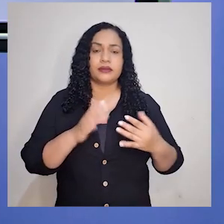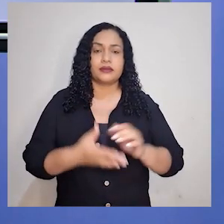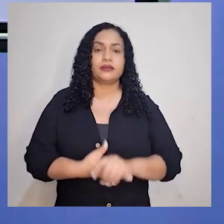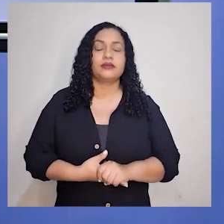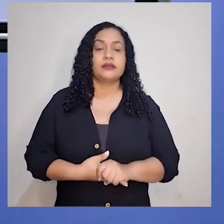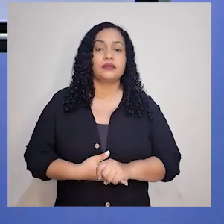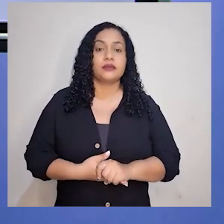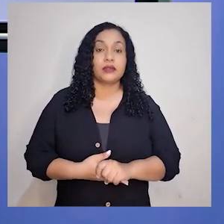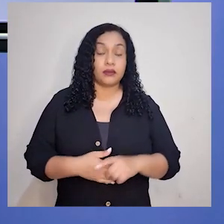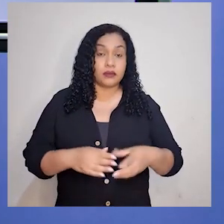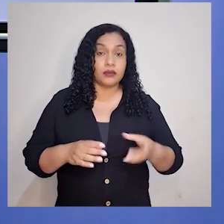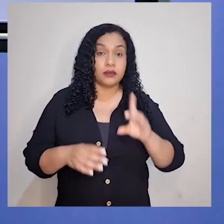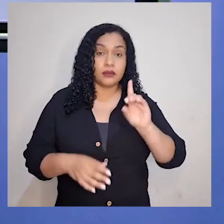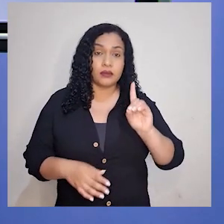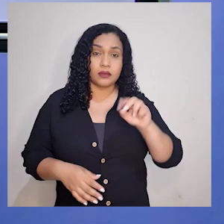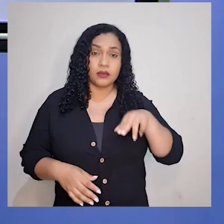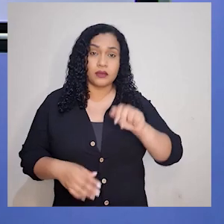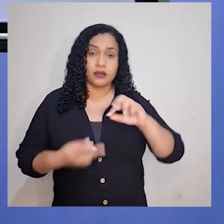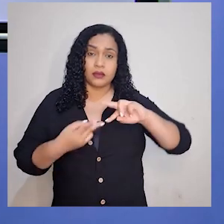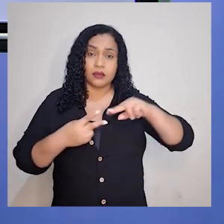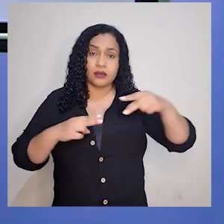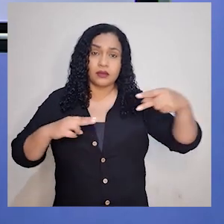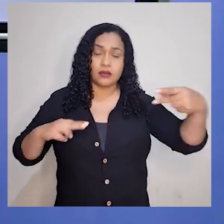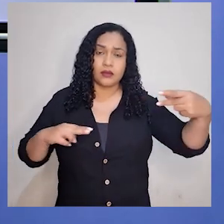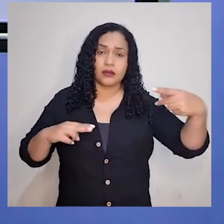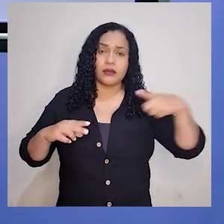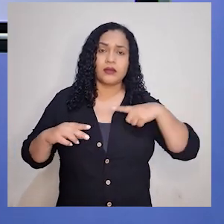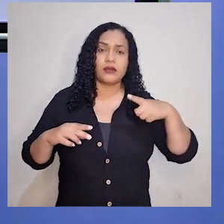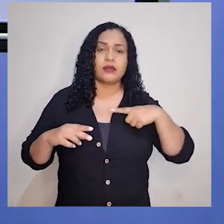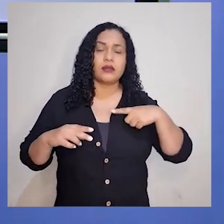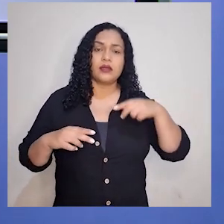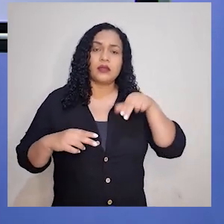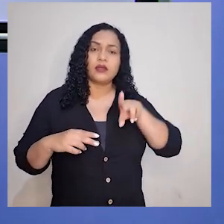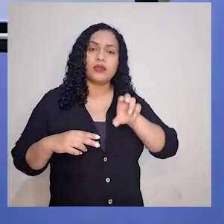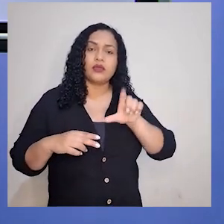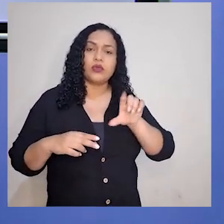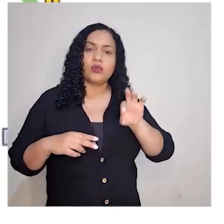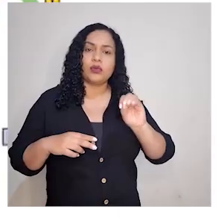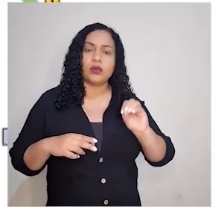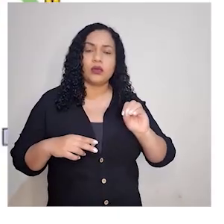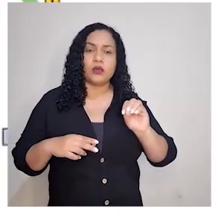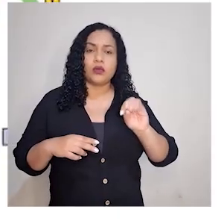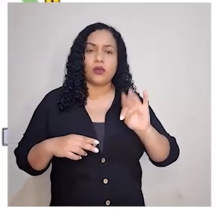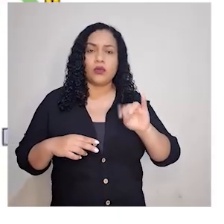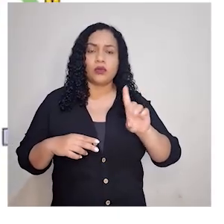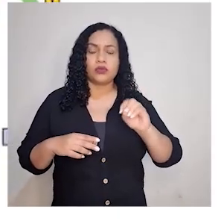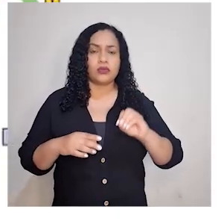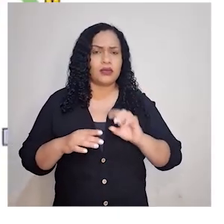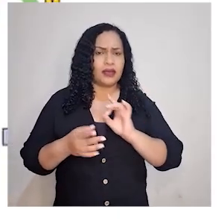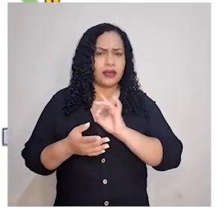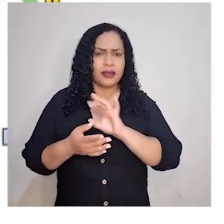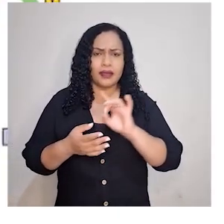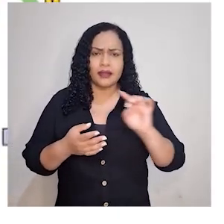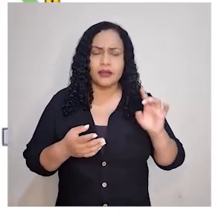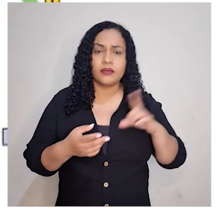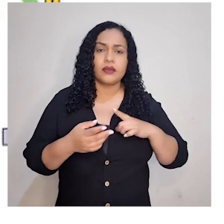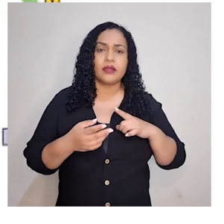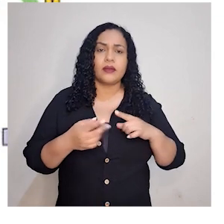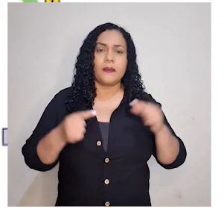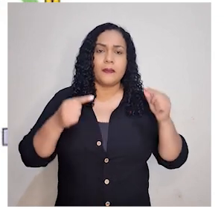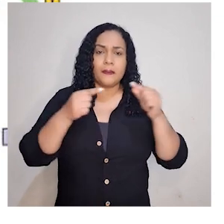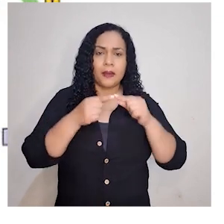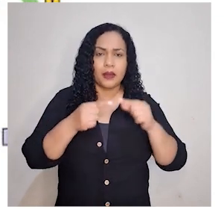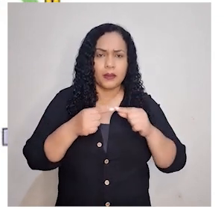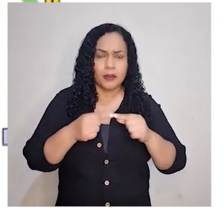estrutura. O DNA é formado por nucleotídeos. Cada nucleotídeo possui um grupo fosfato,